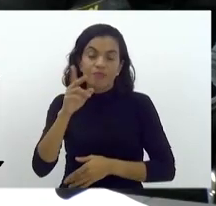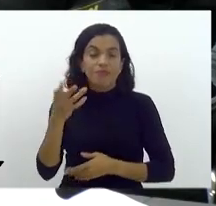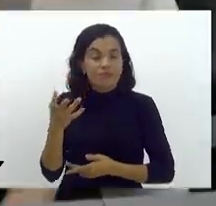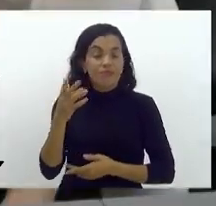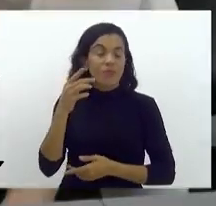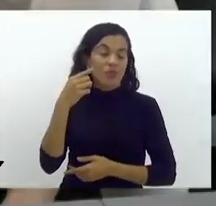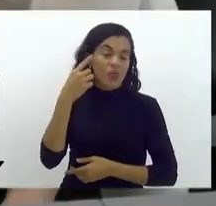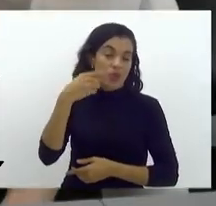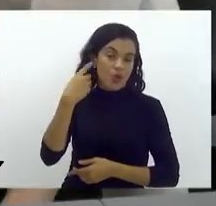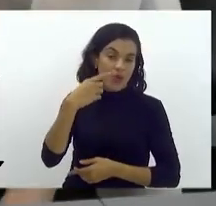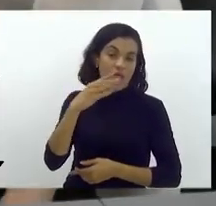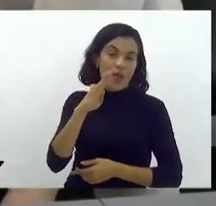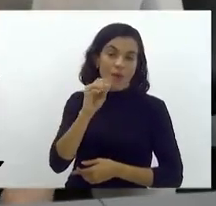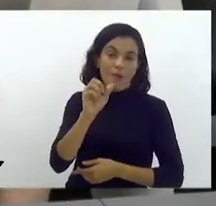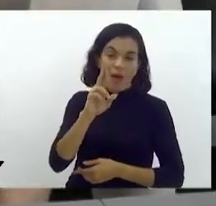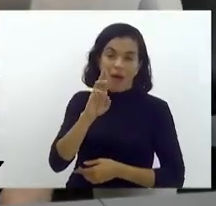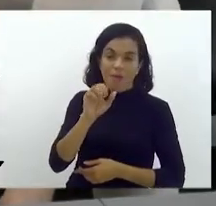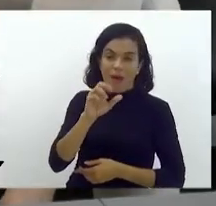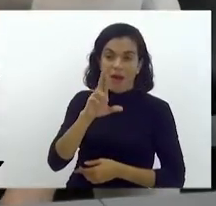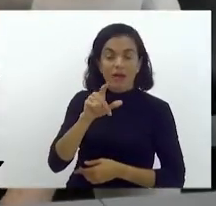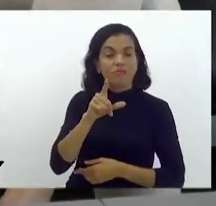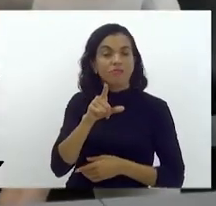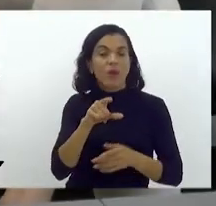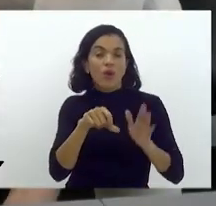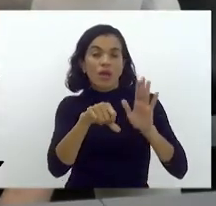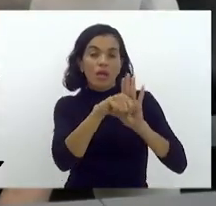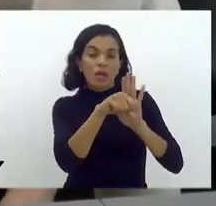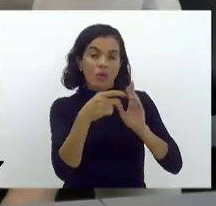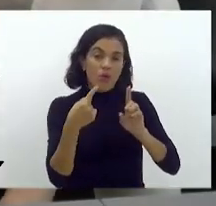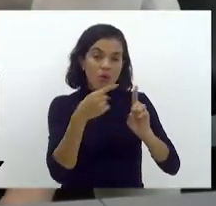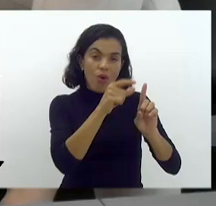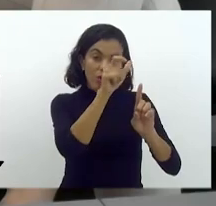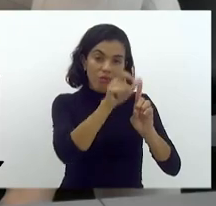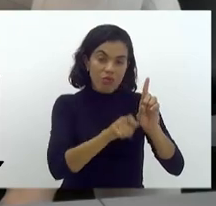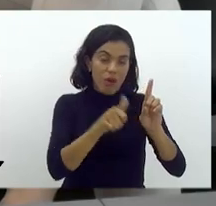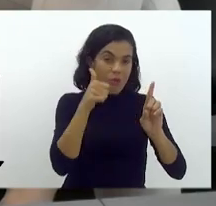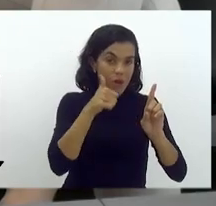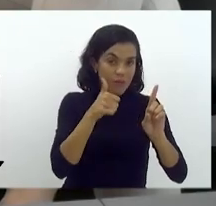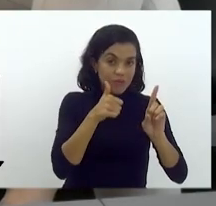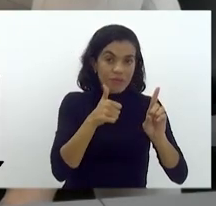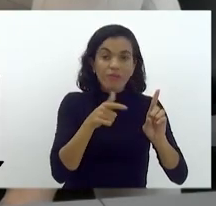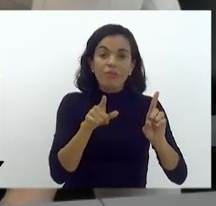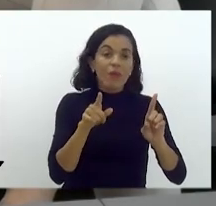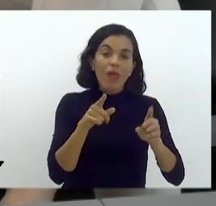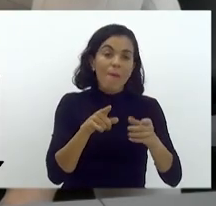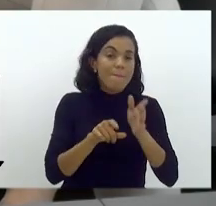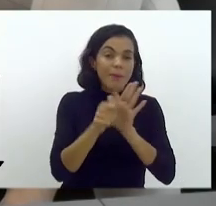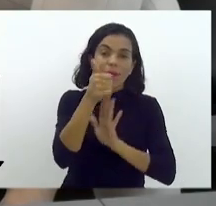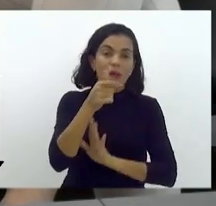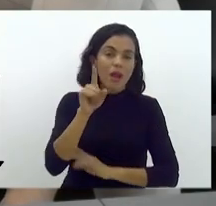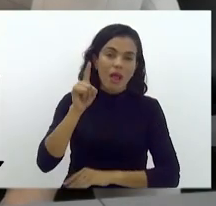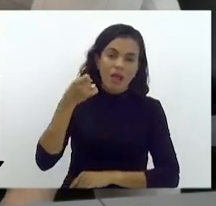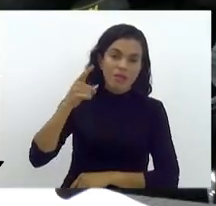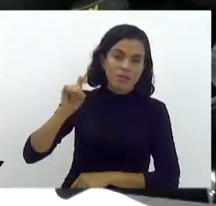que nós faz uma investigação contra o crime da mulher primeiro foco das investigações são sexys